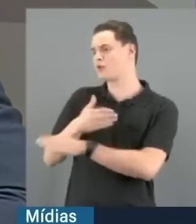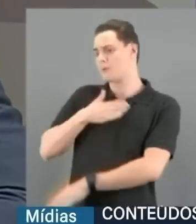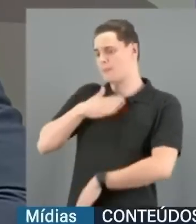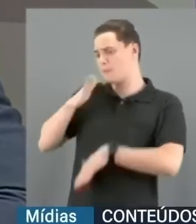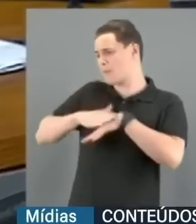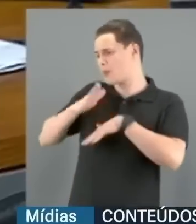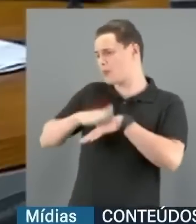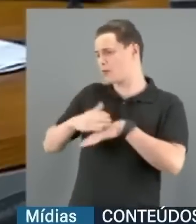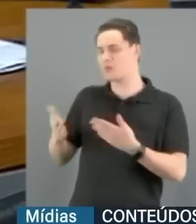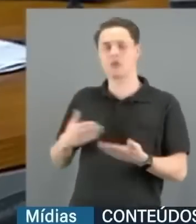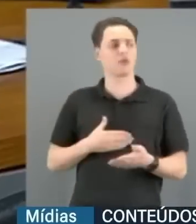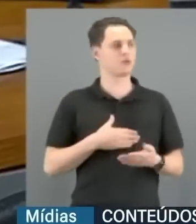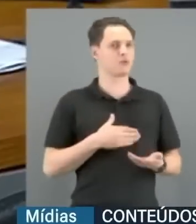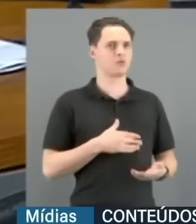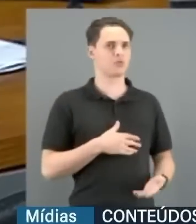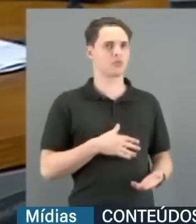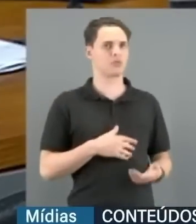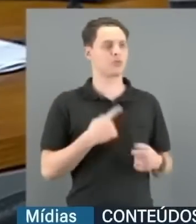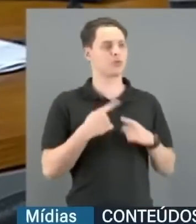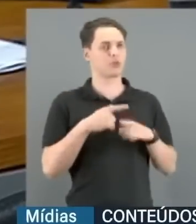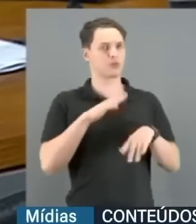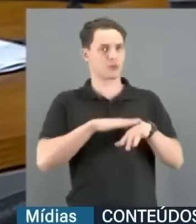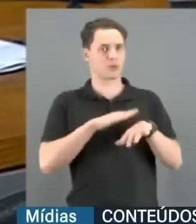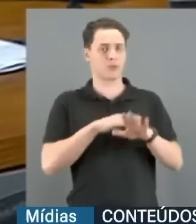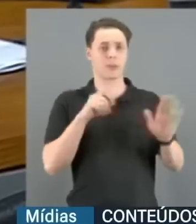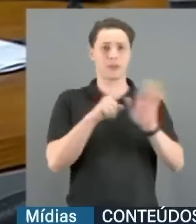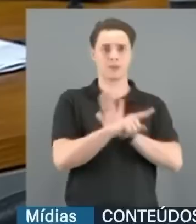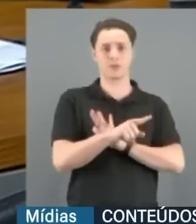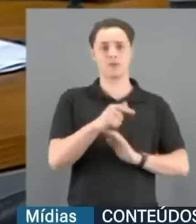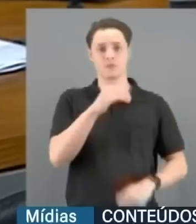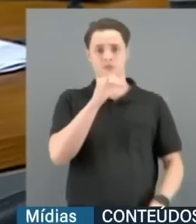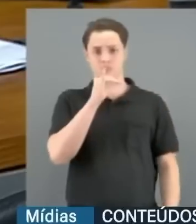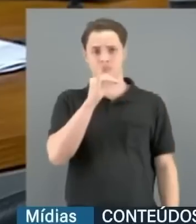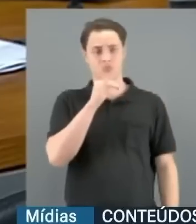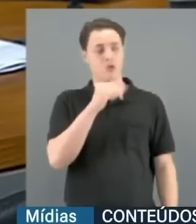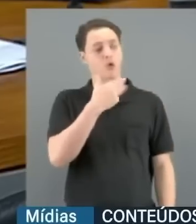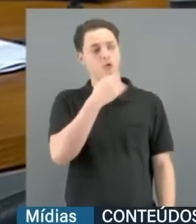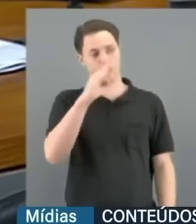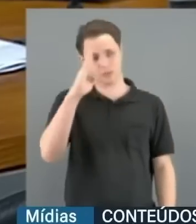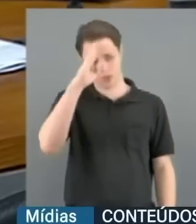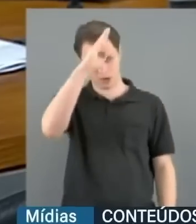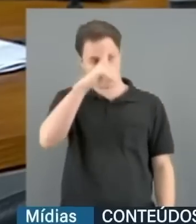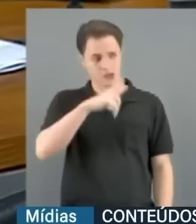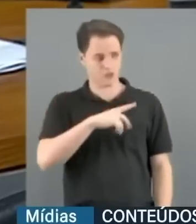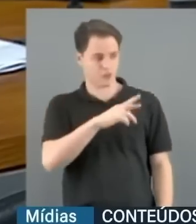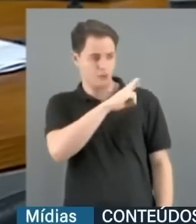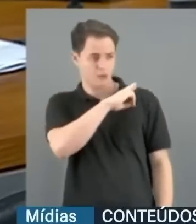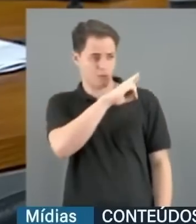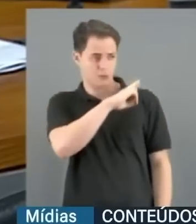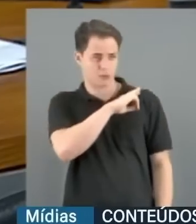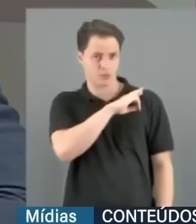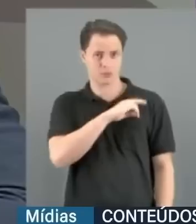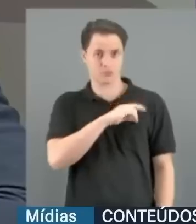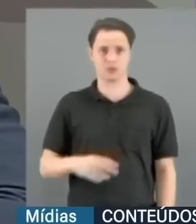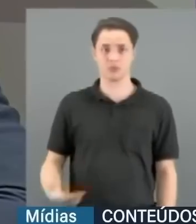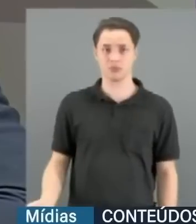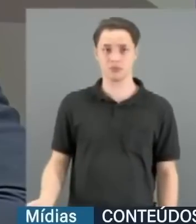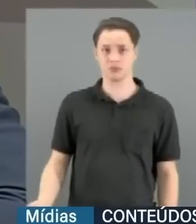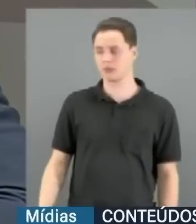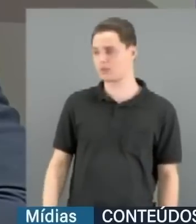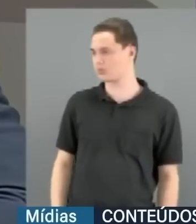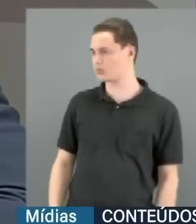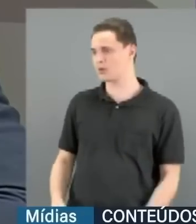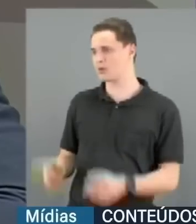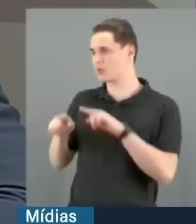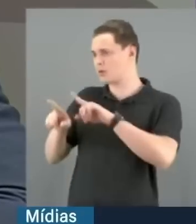competência. Não foge. Porque quando eu pergunto ao senhor, por exemplo, presidente Bolsonaro, teve alguma responsabilidade sobre isso? Da mesma